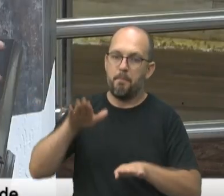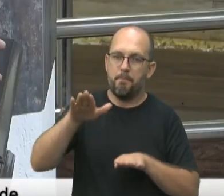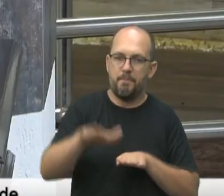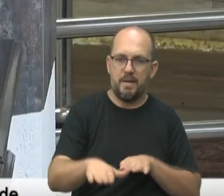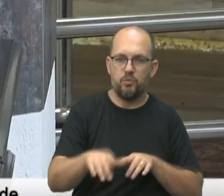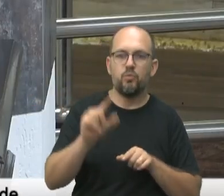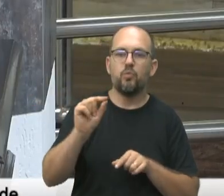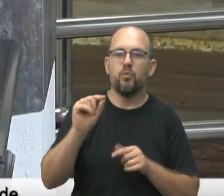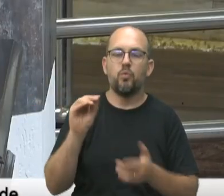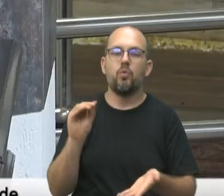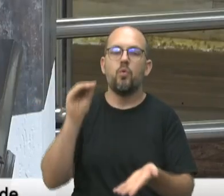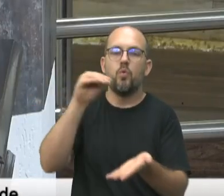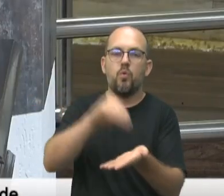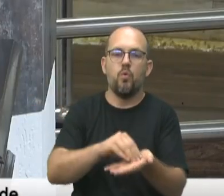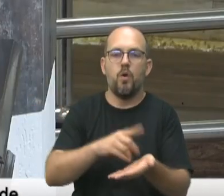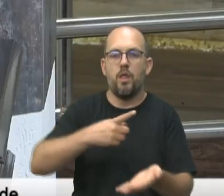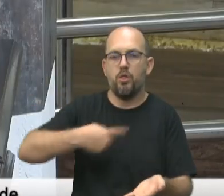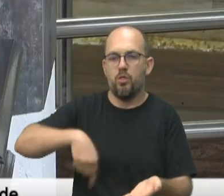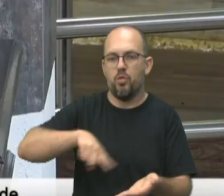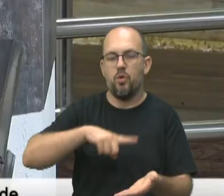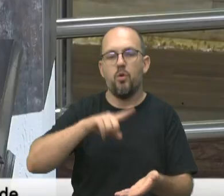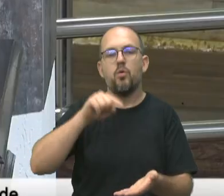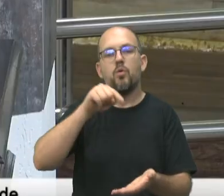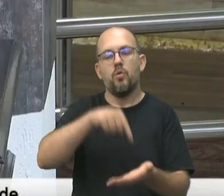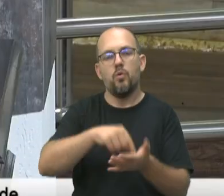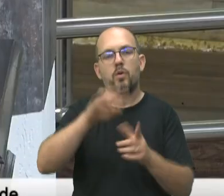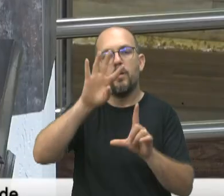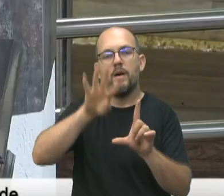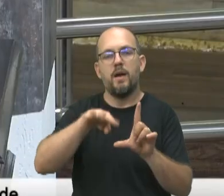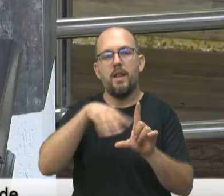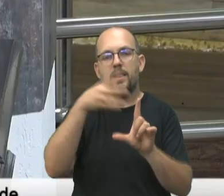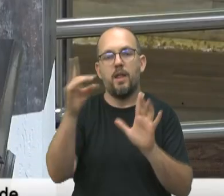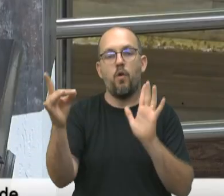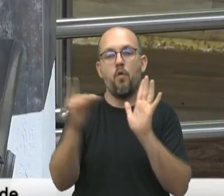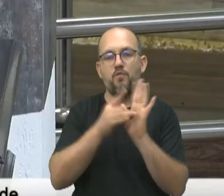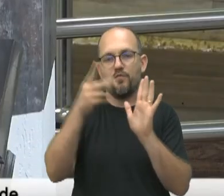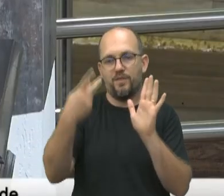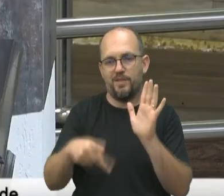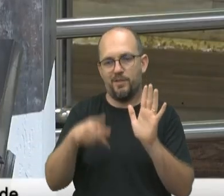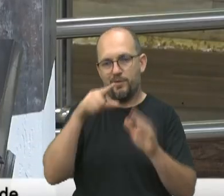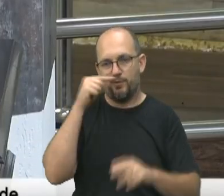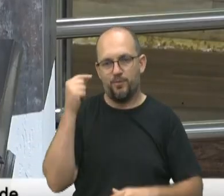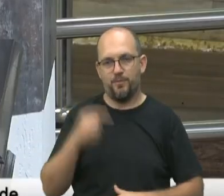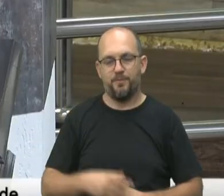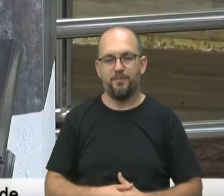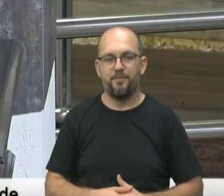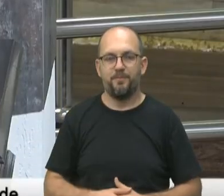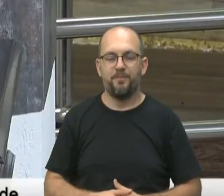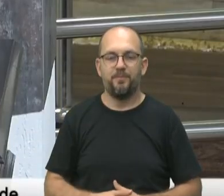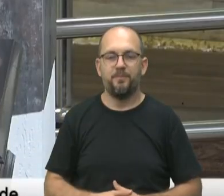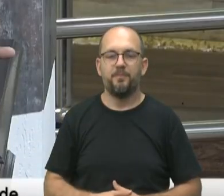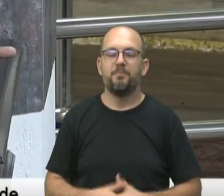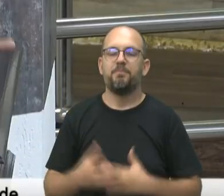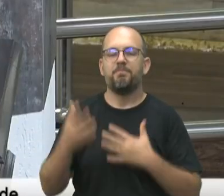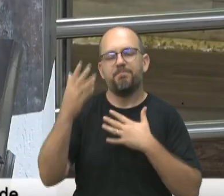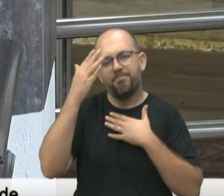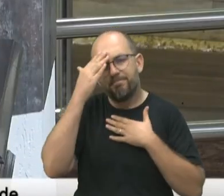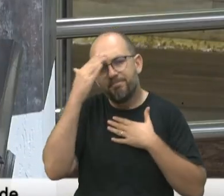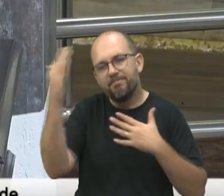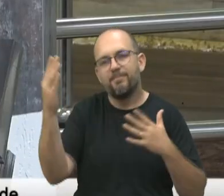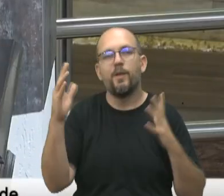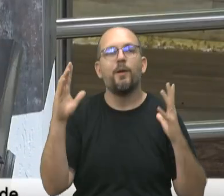de colocar a gente num calendário oficial aqui do município de Jaú. Muito obrigado a